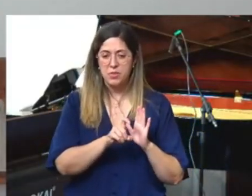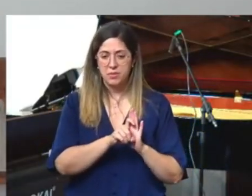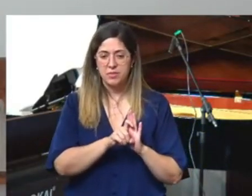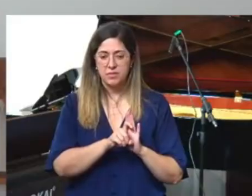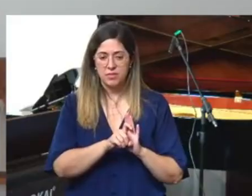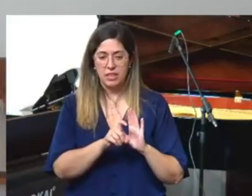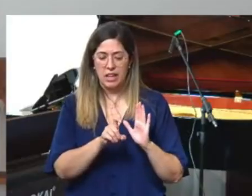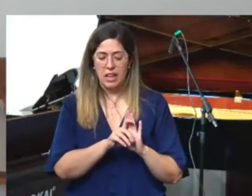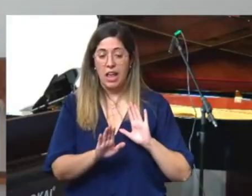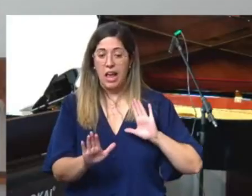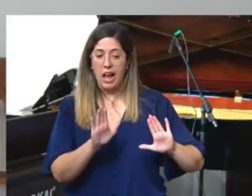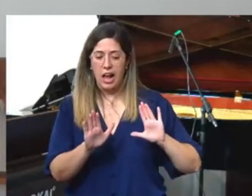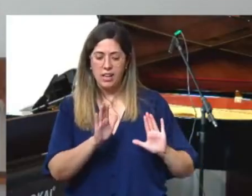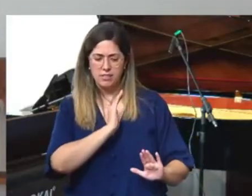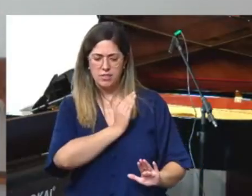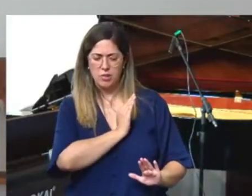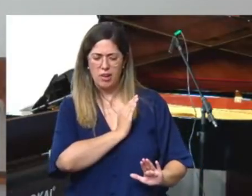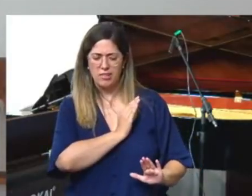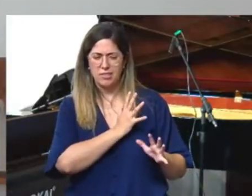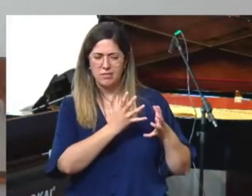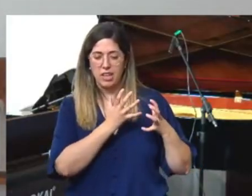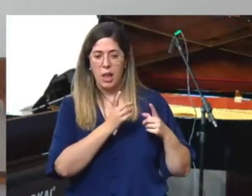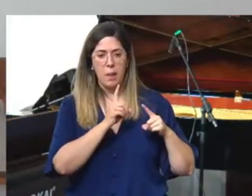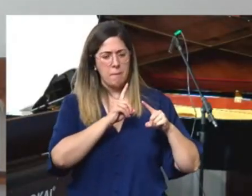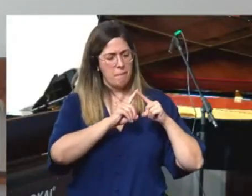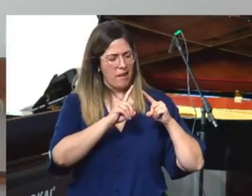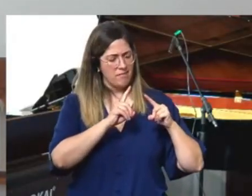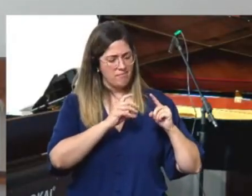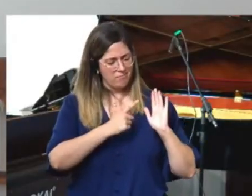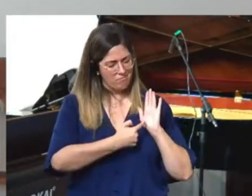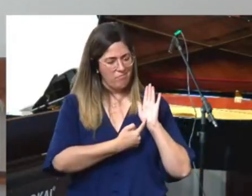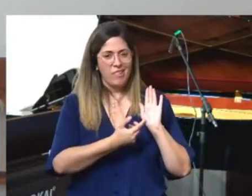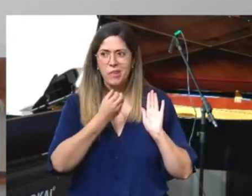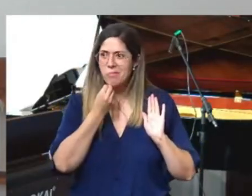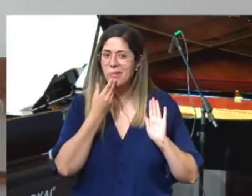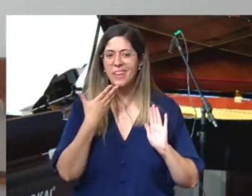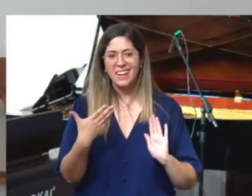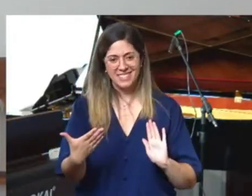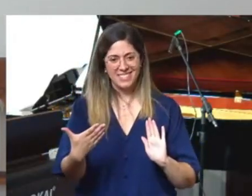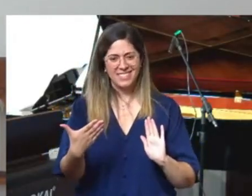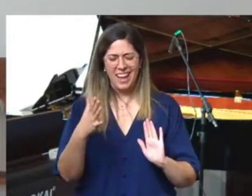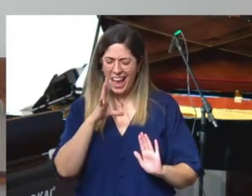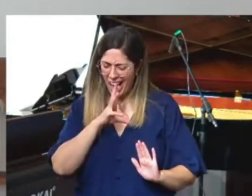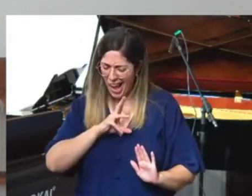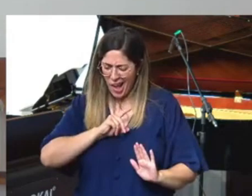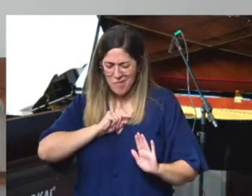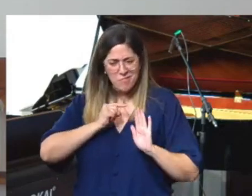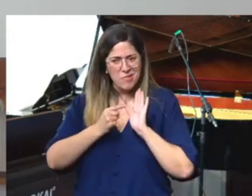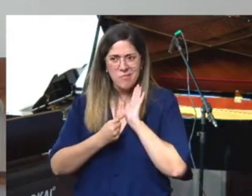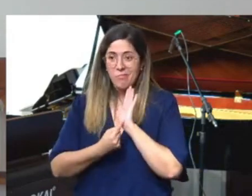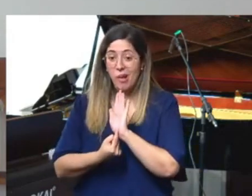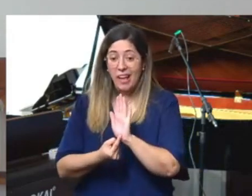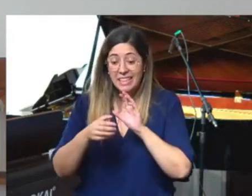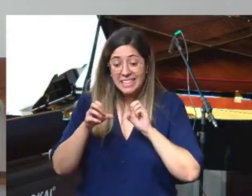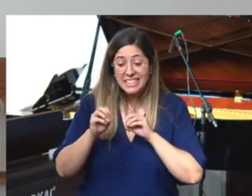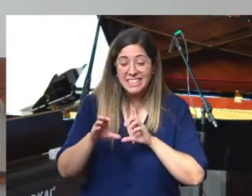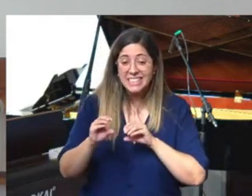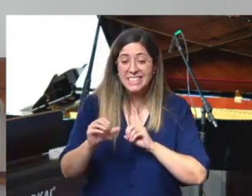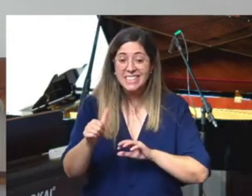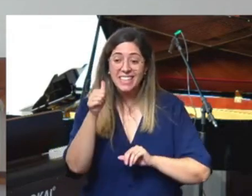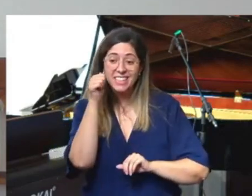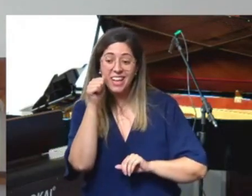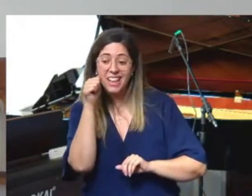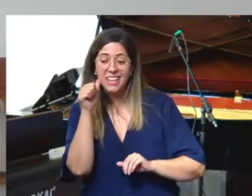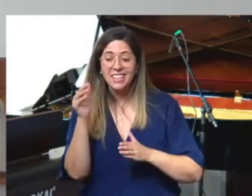escravas. Sejam mestras do bem, ou seja, bondosas, a fim de instruírem